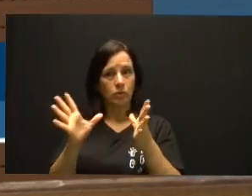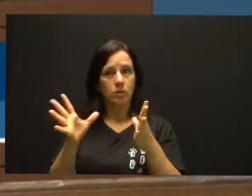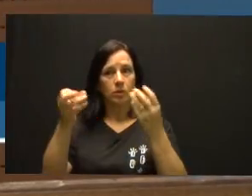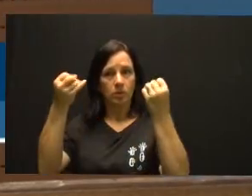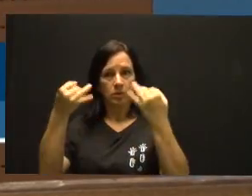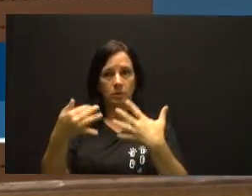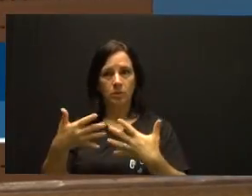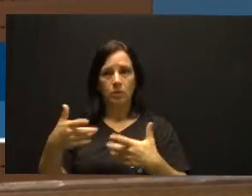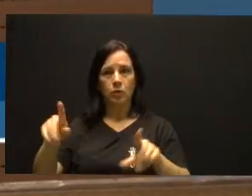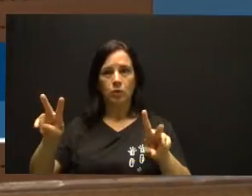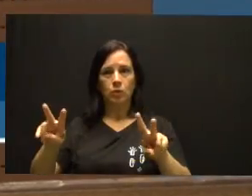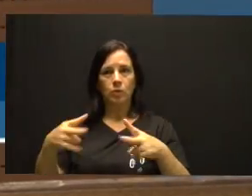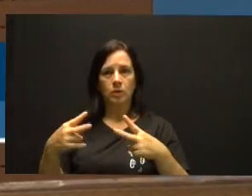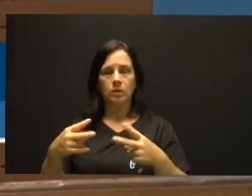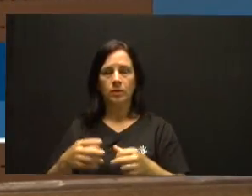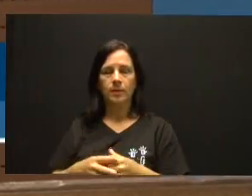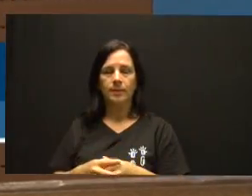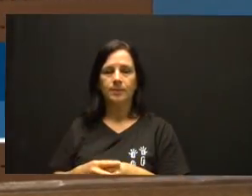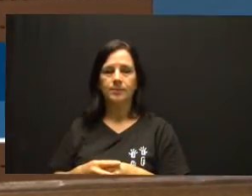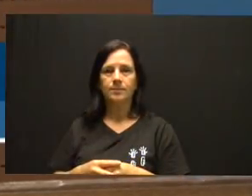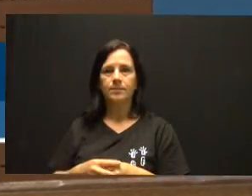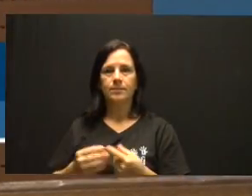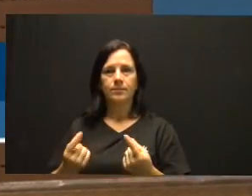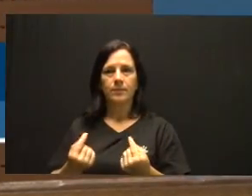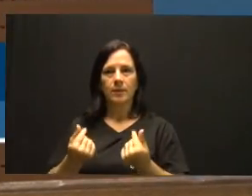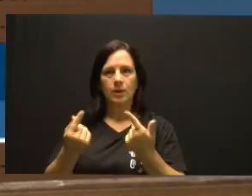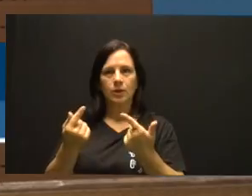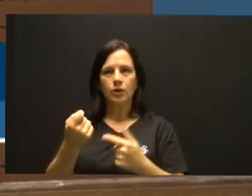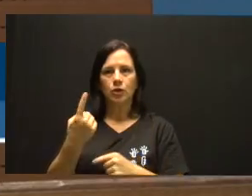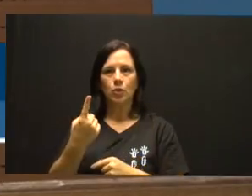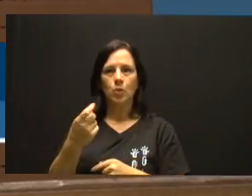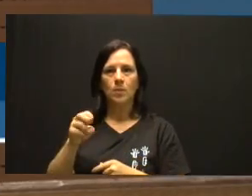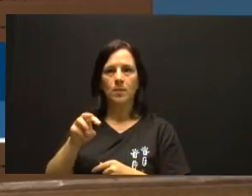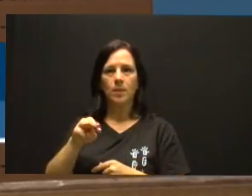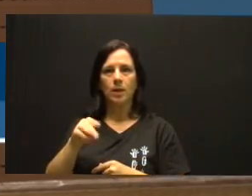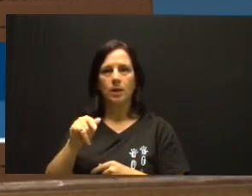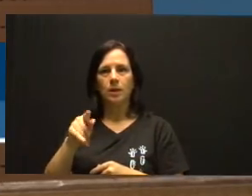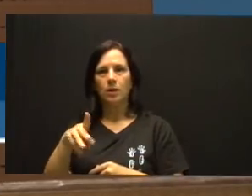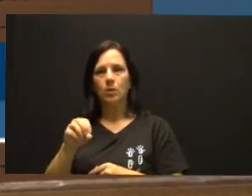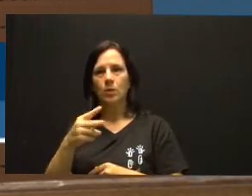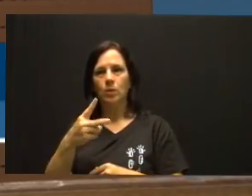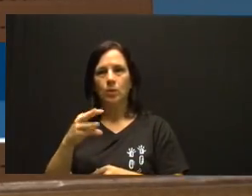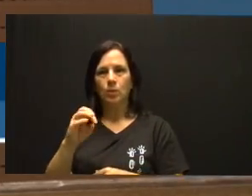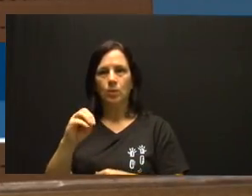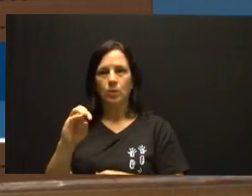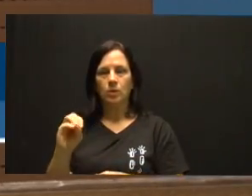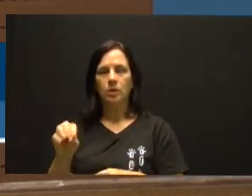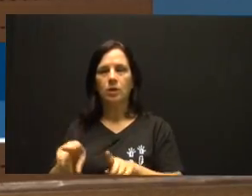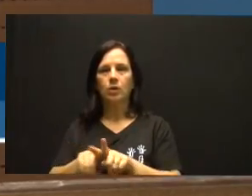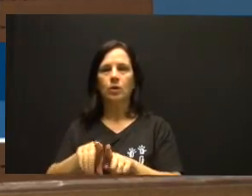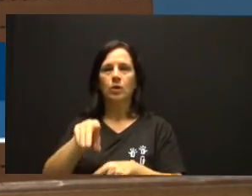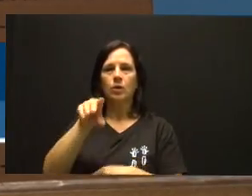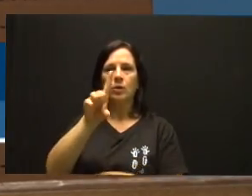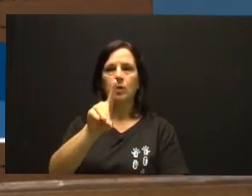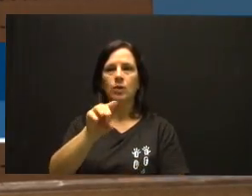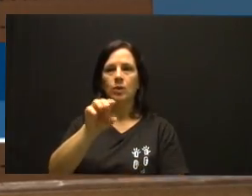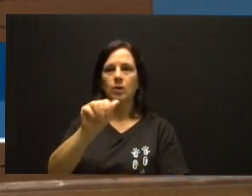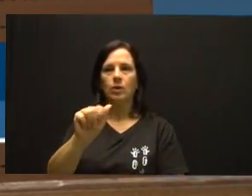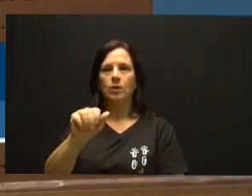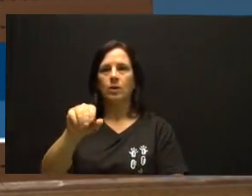assiste. E essa verba de 1.200.000, complementada pelo DAE, que é um departamento do